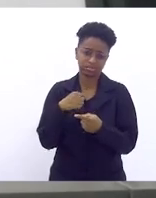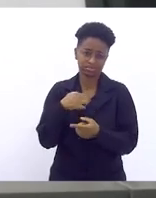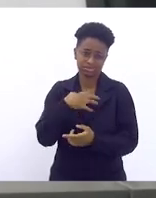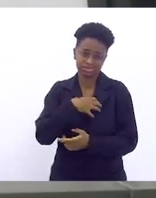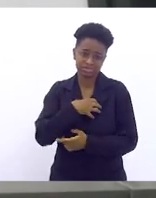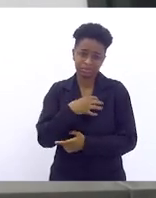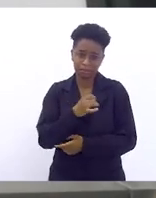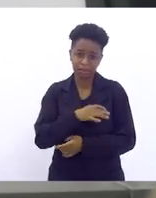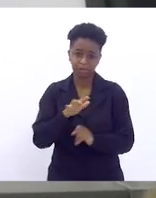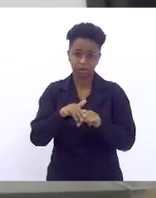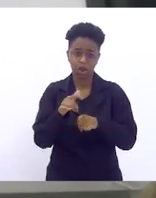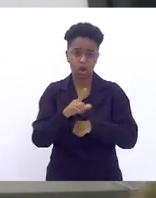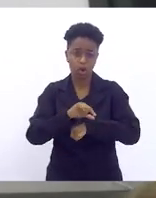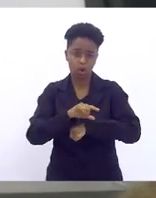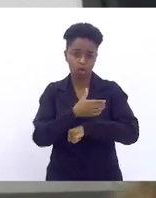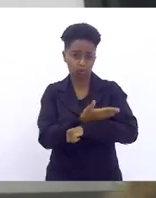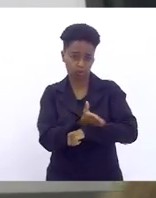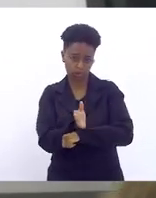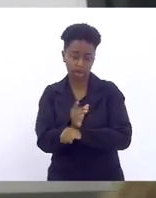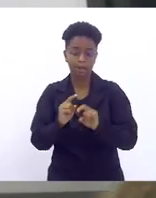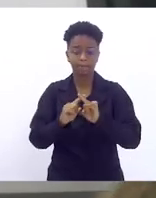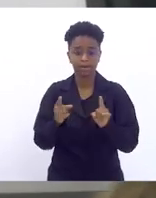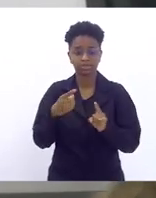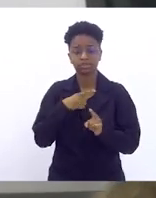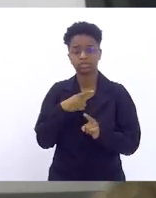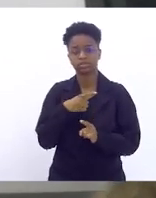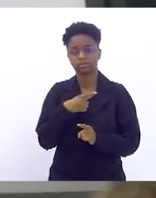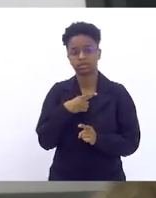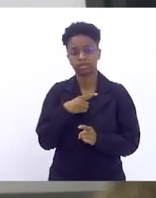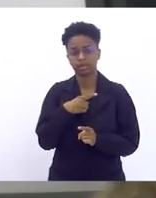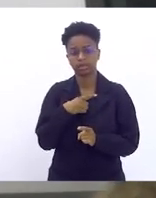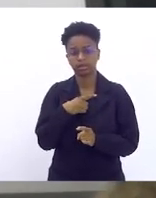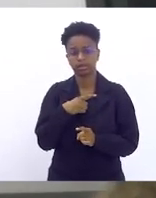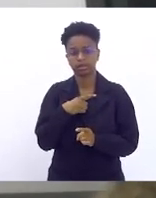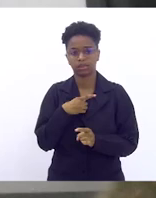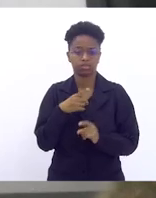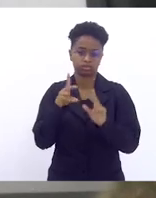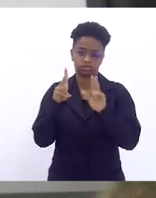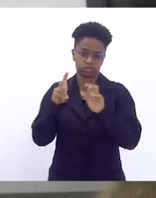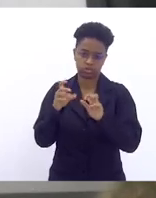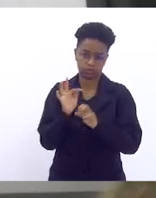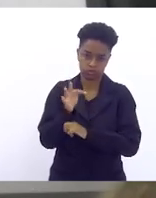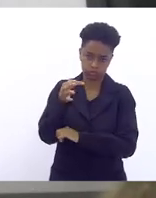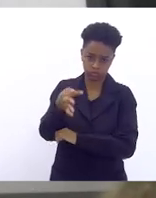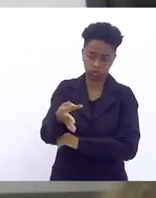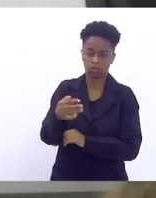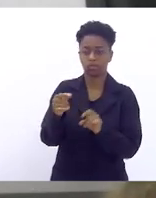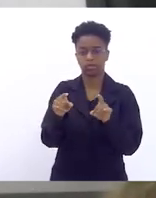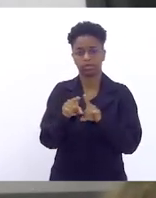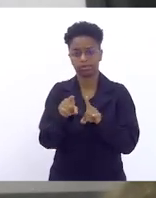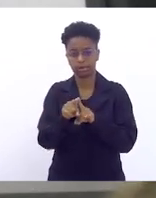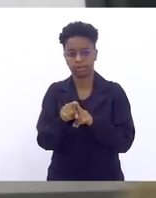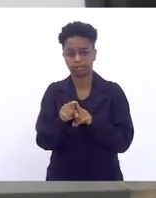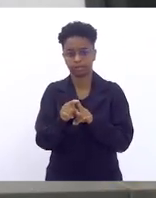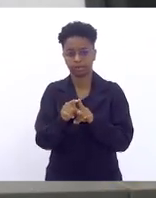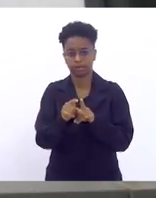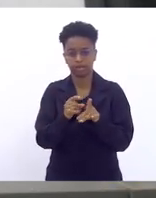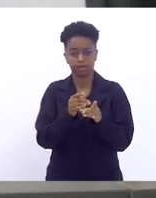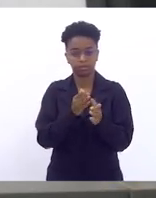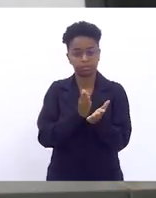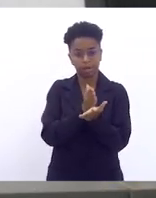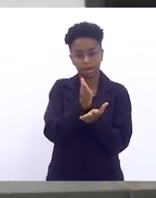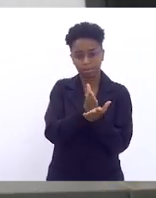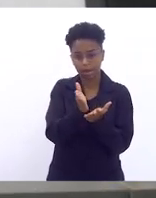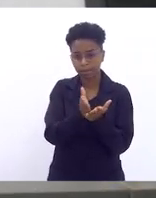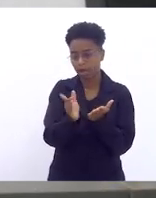do tempo mas tem uns fatores portadores de futuros diretivos que nós estamos